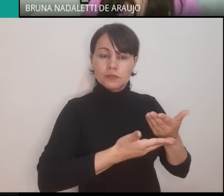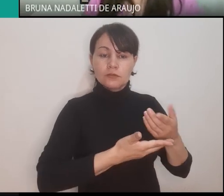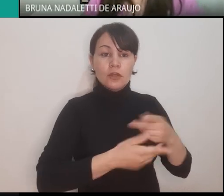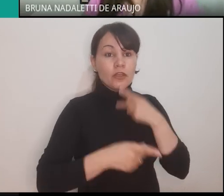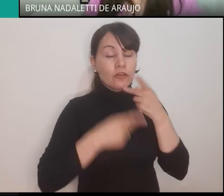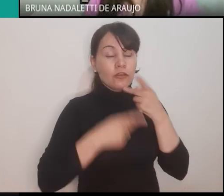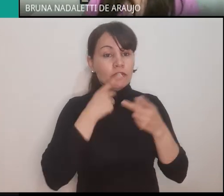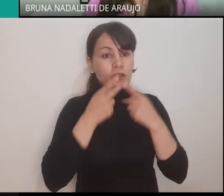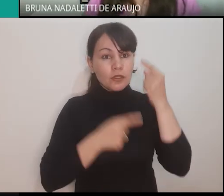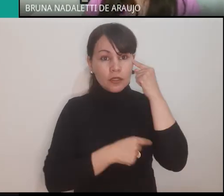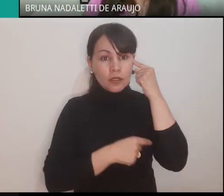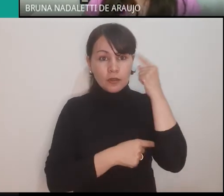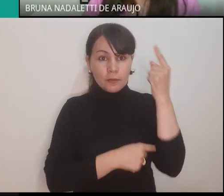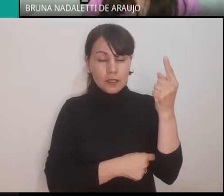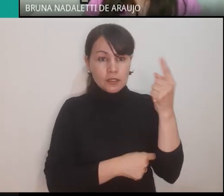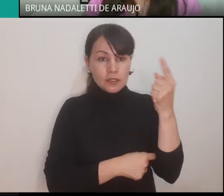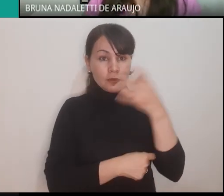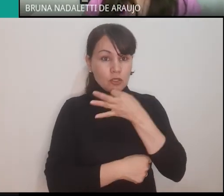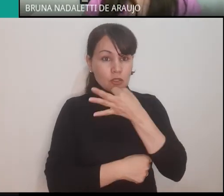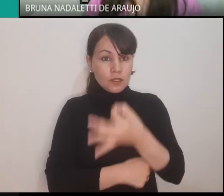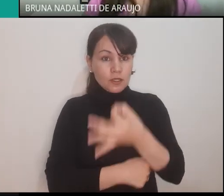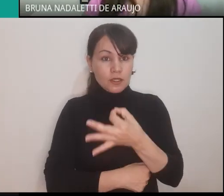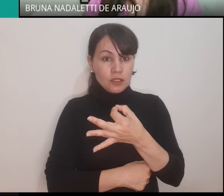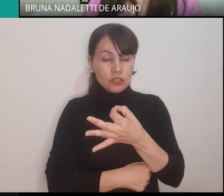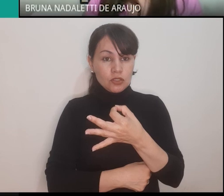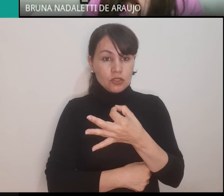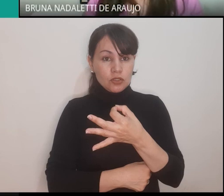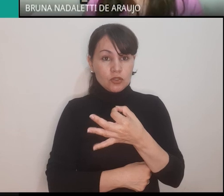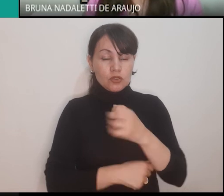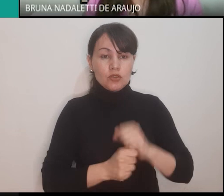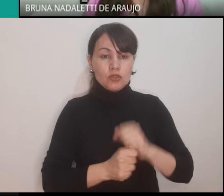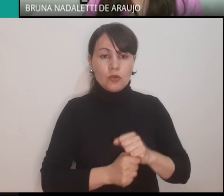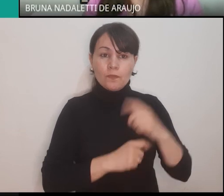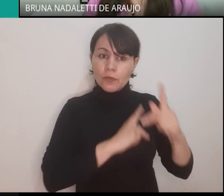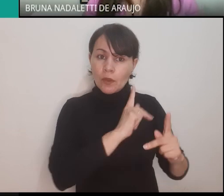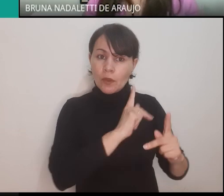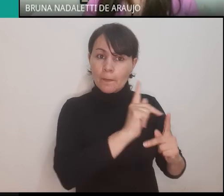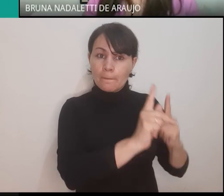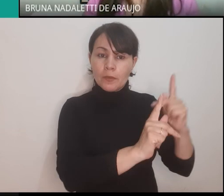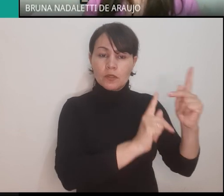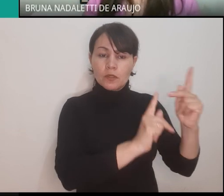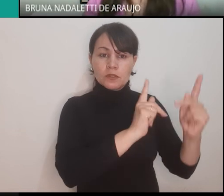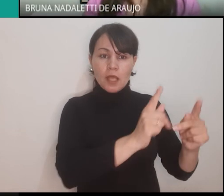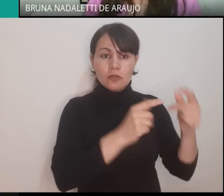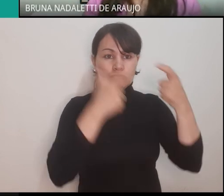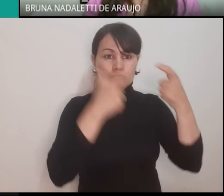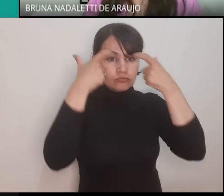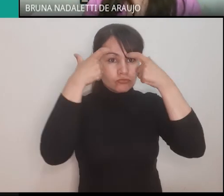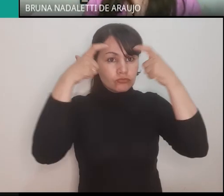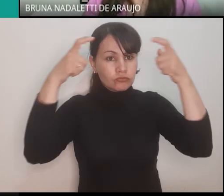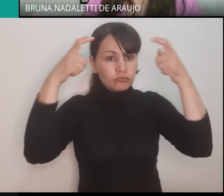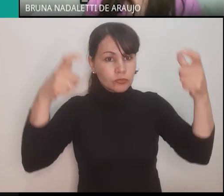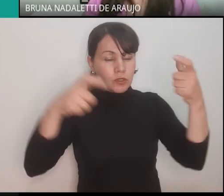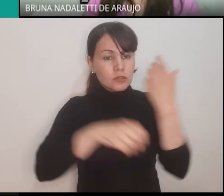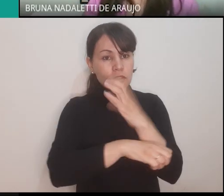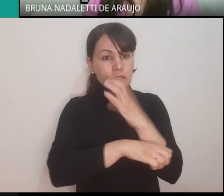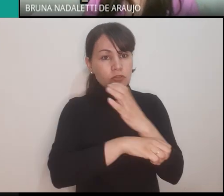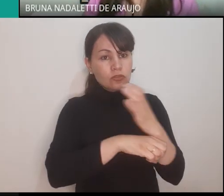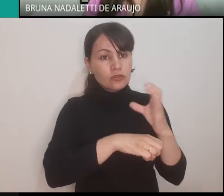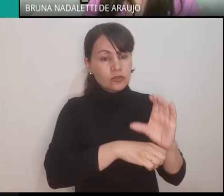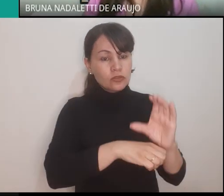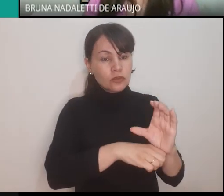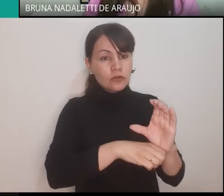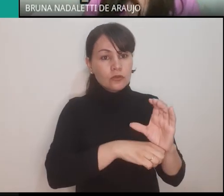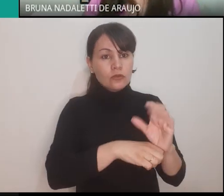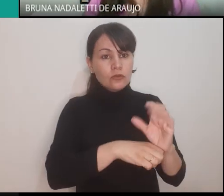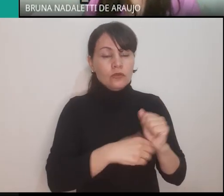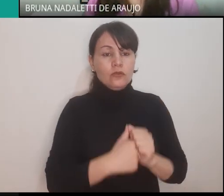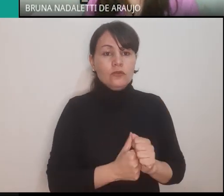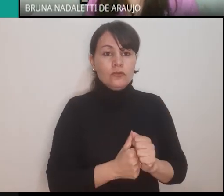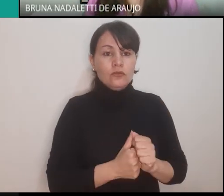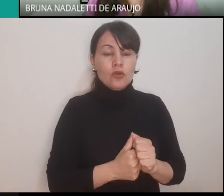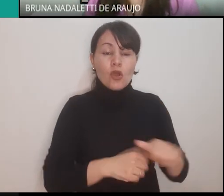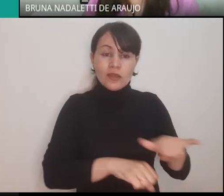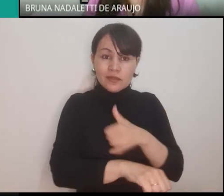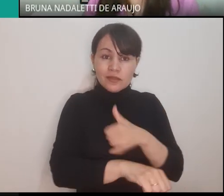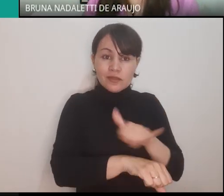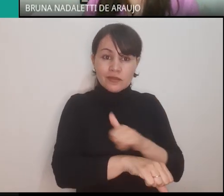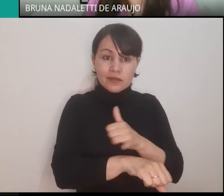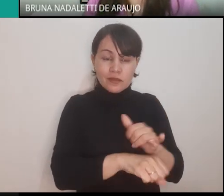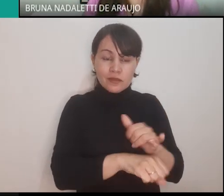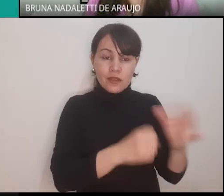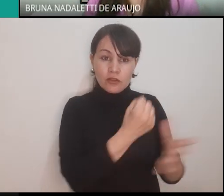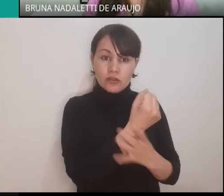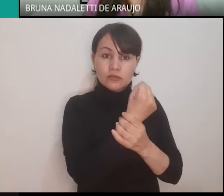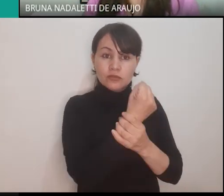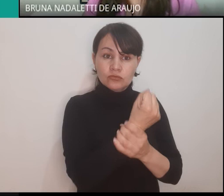em pensamento crítico, em processo, em conhecimento científico e em estratégias